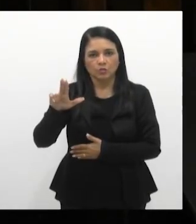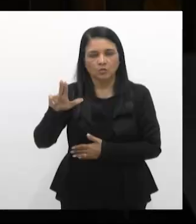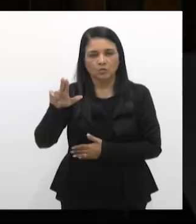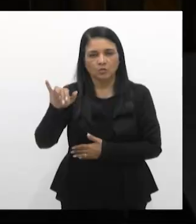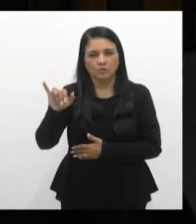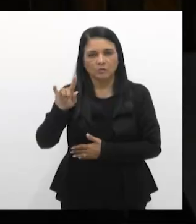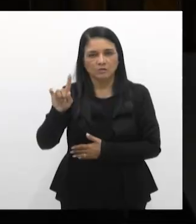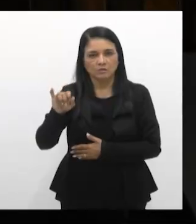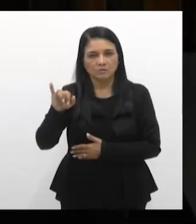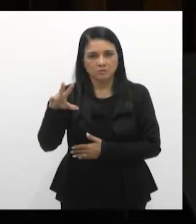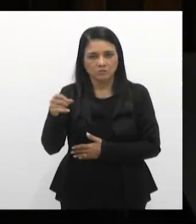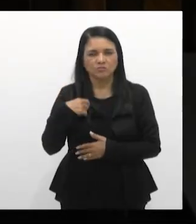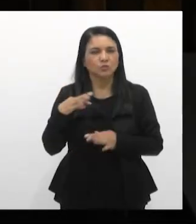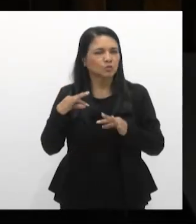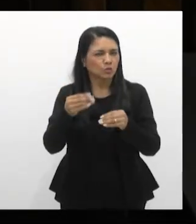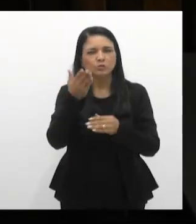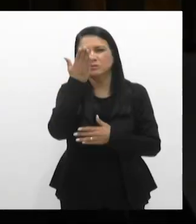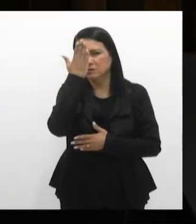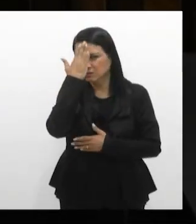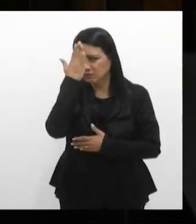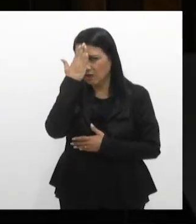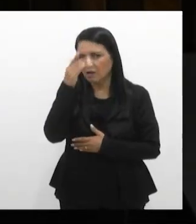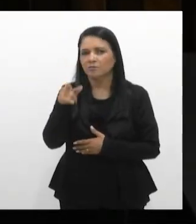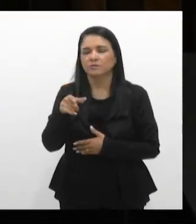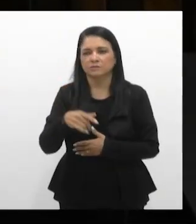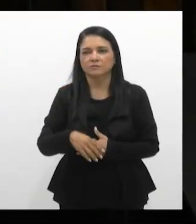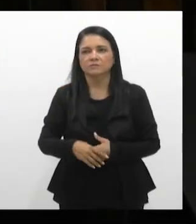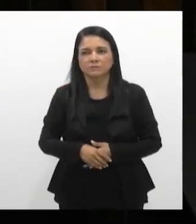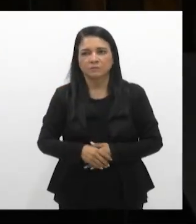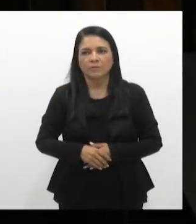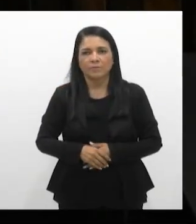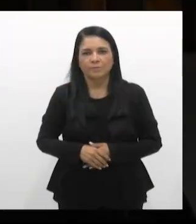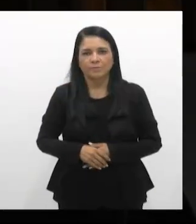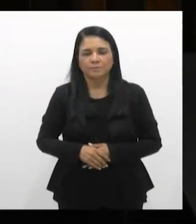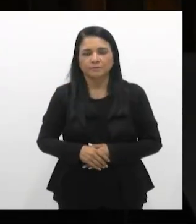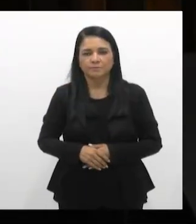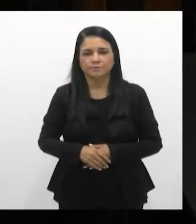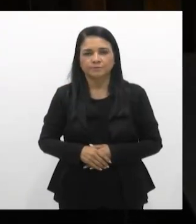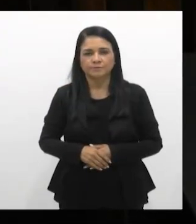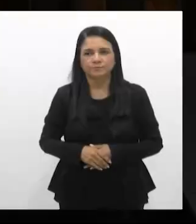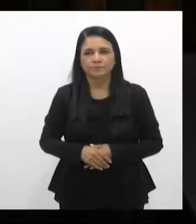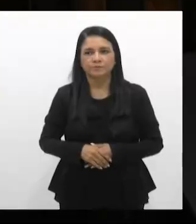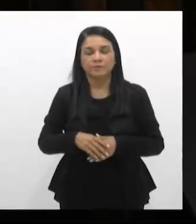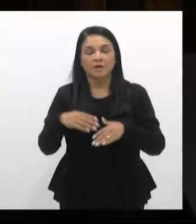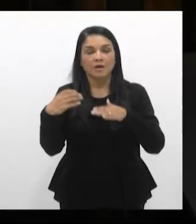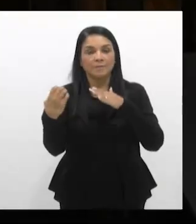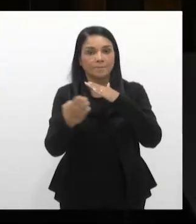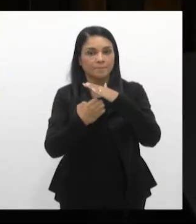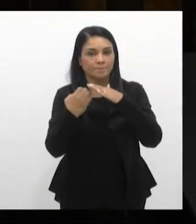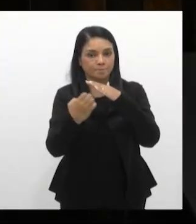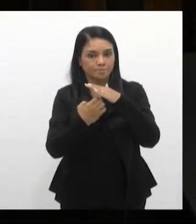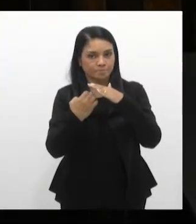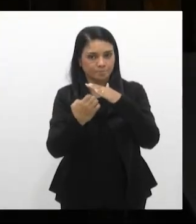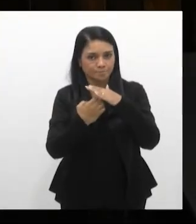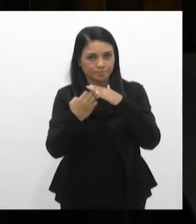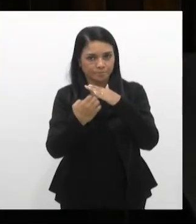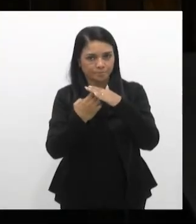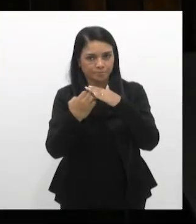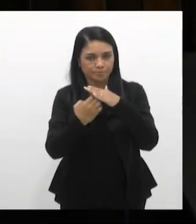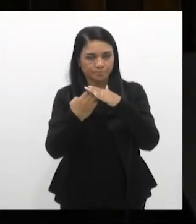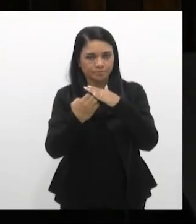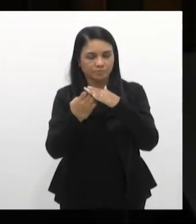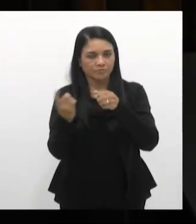E é sabido por todos, inclusive uma empresa que